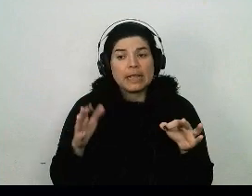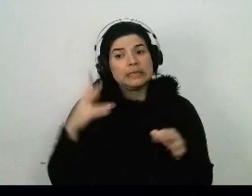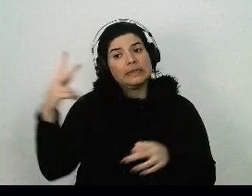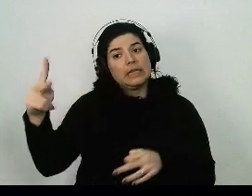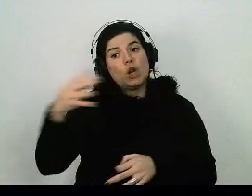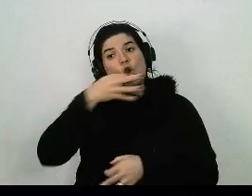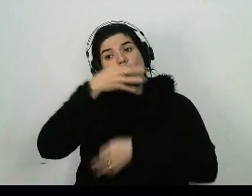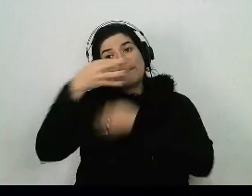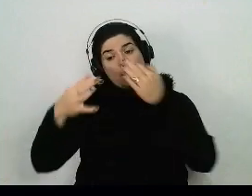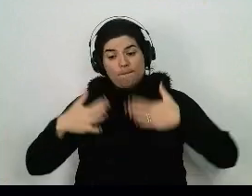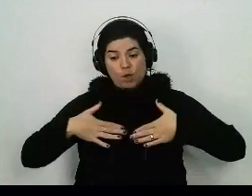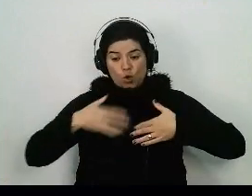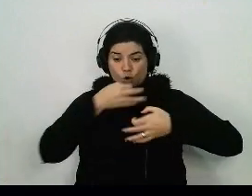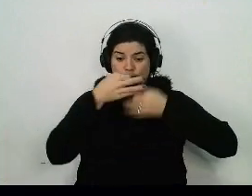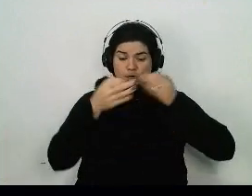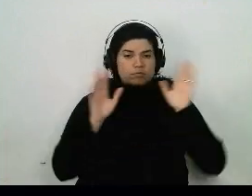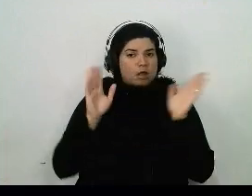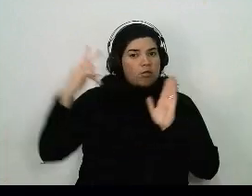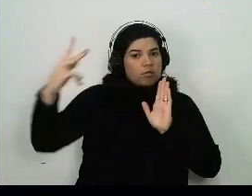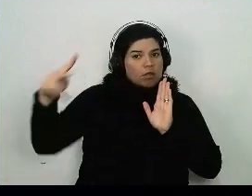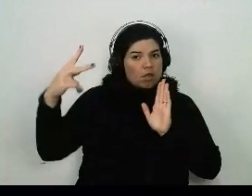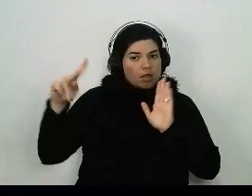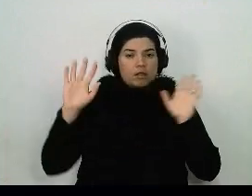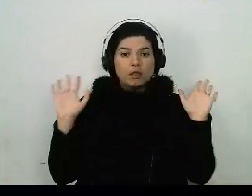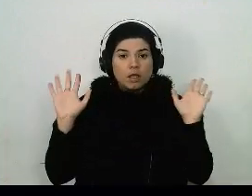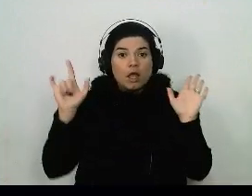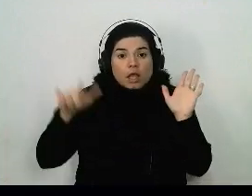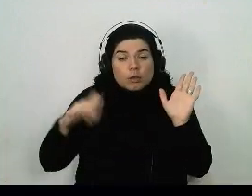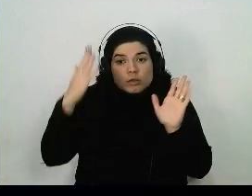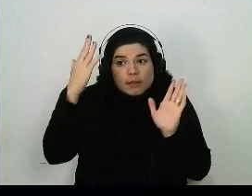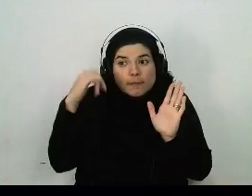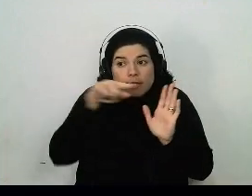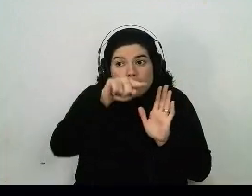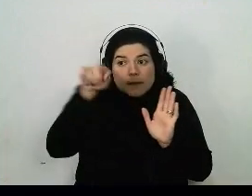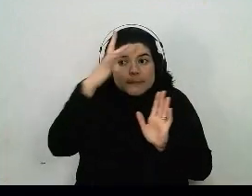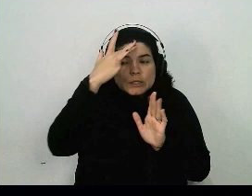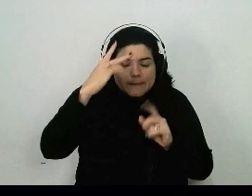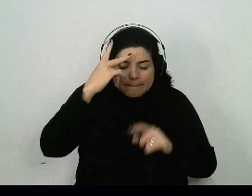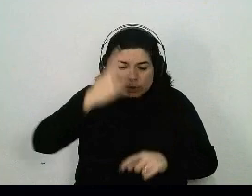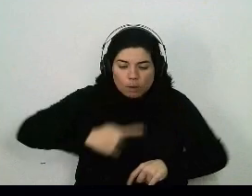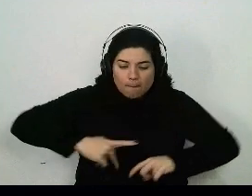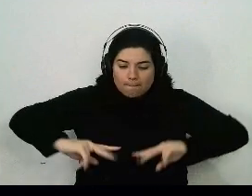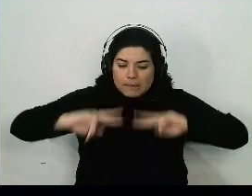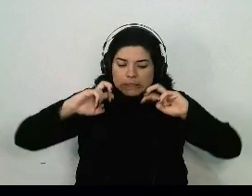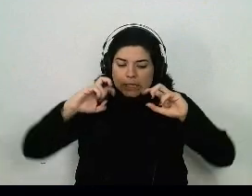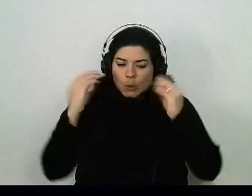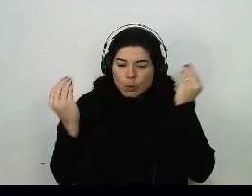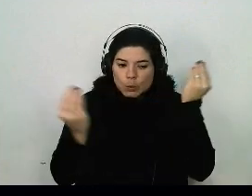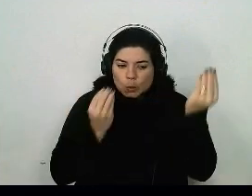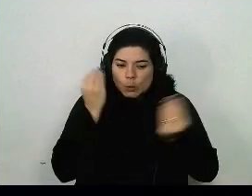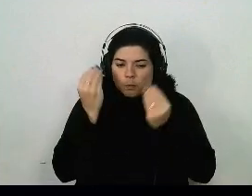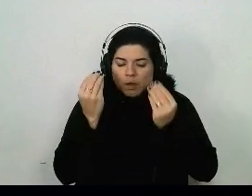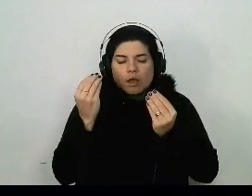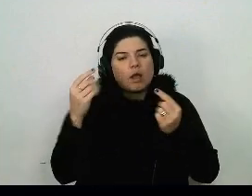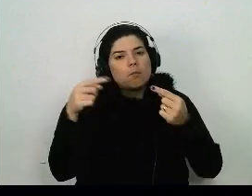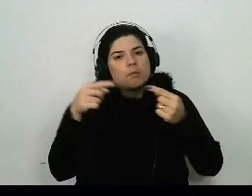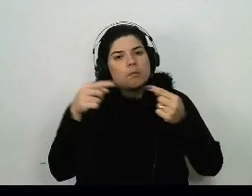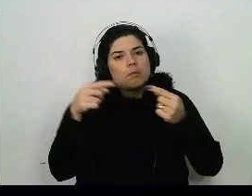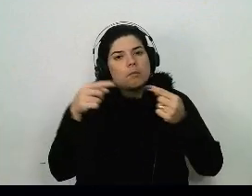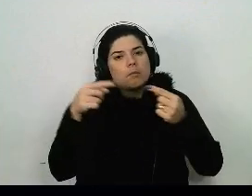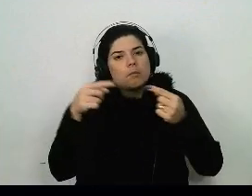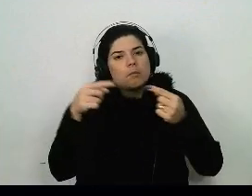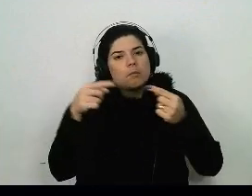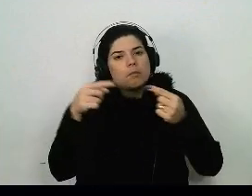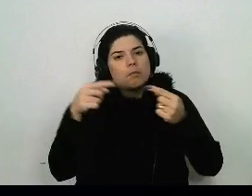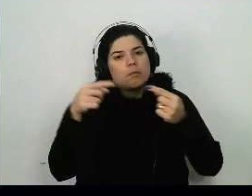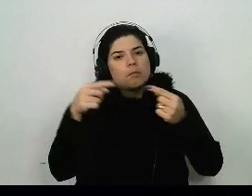isso aqui eu medindo junto as pessoas como elas se percebem do ponto de vista de satisfação e de bem-estar o